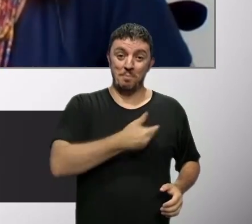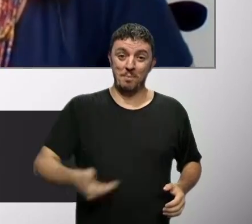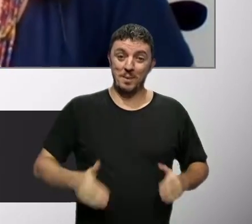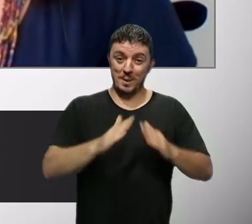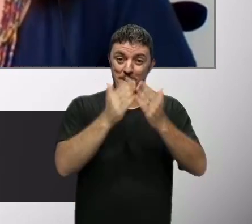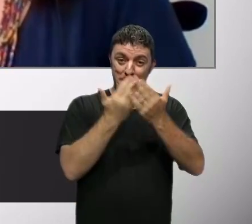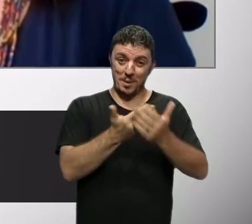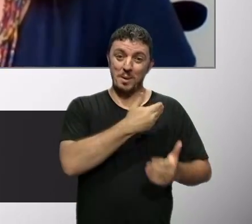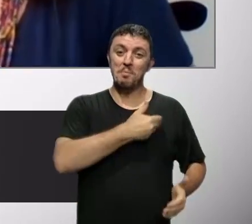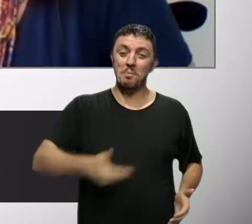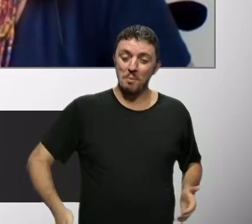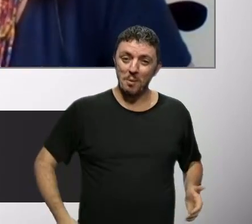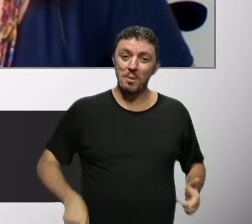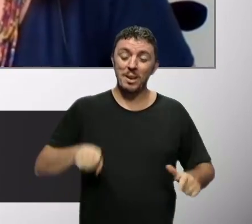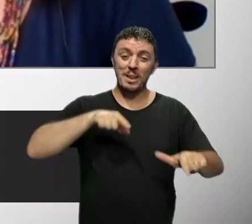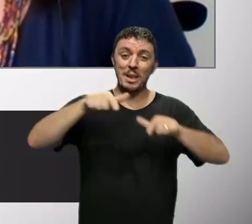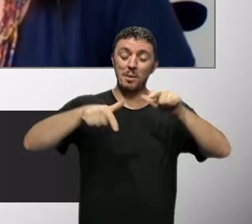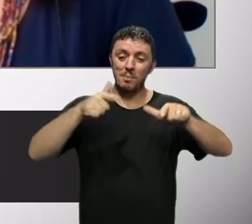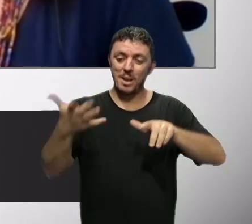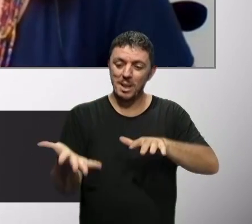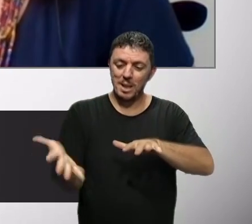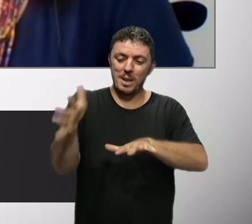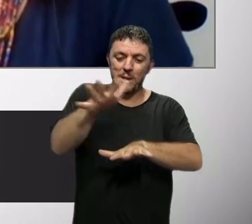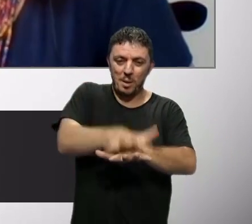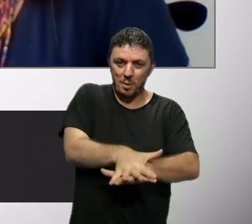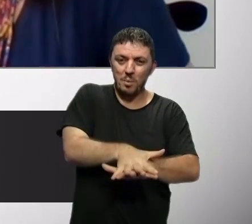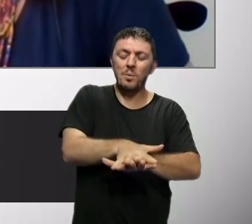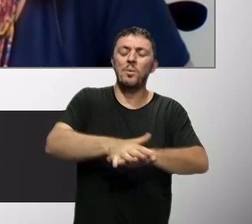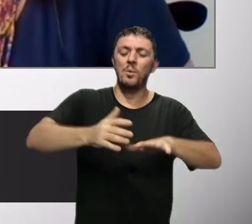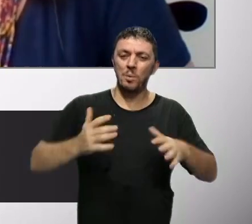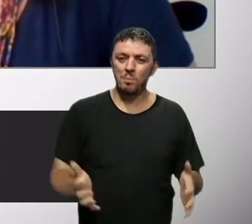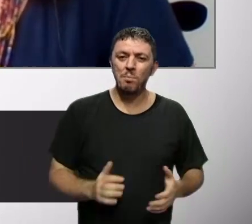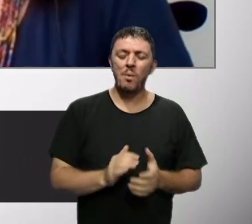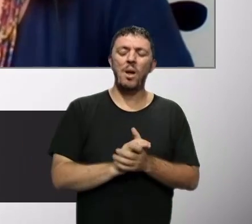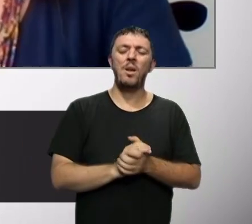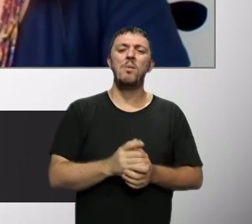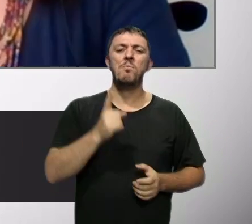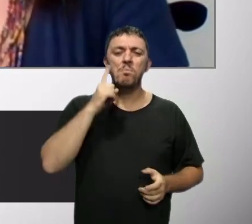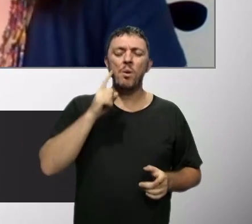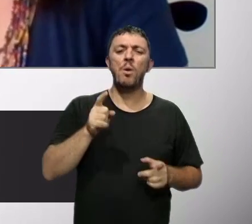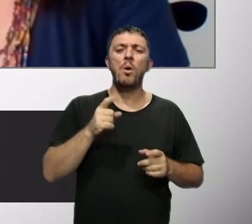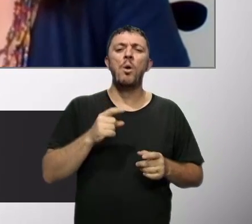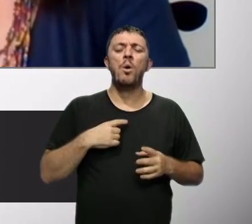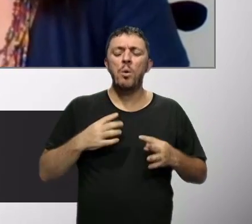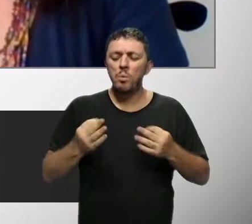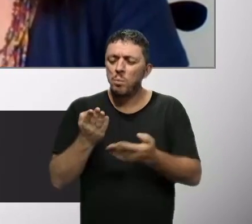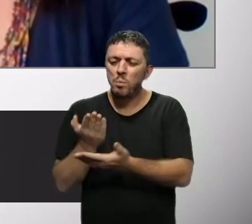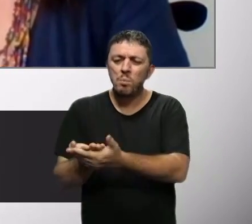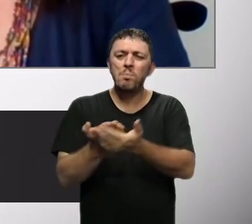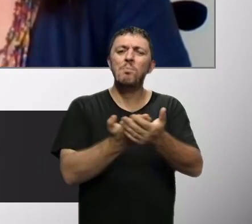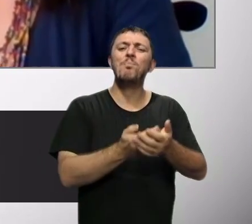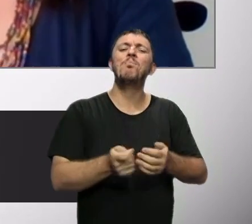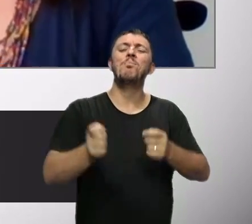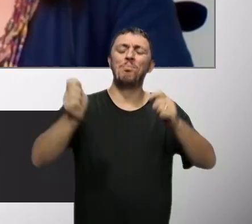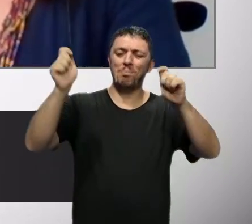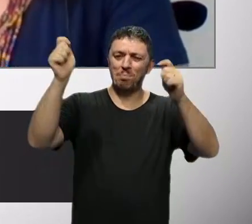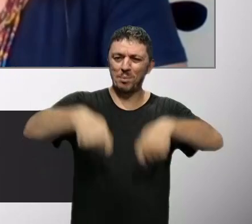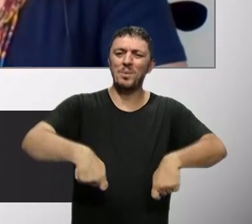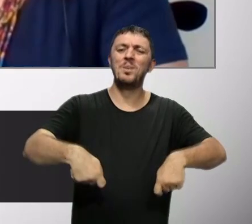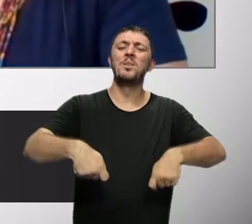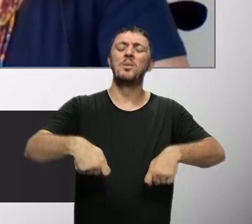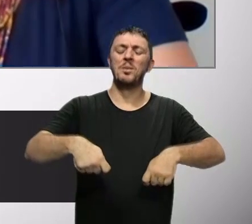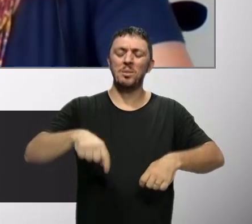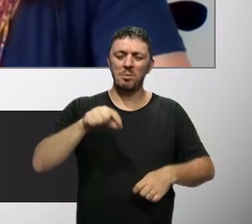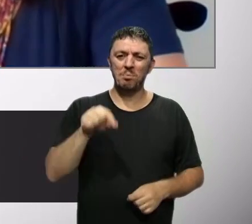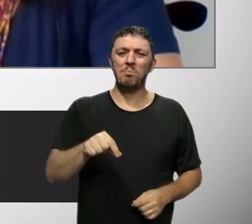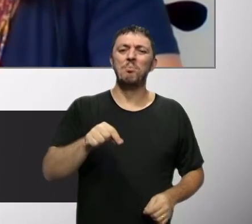trabalho fantástico, provando que tudo o que estudamos é possível sim de acontecer aqui no nosso país, na nossa